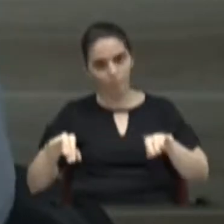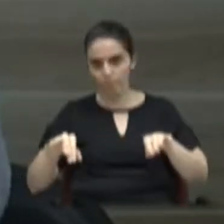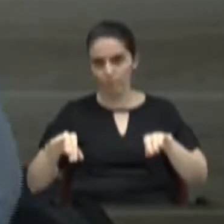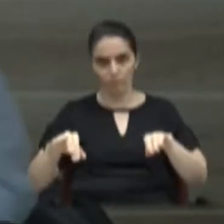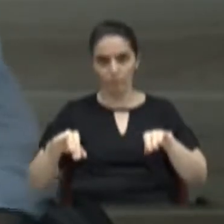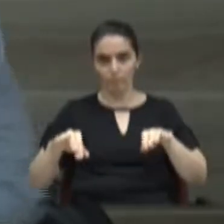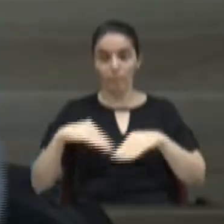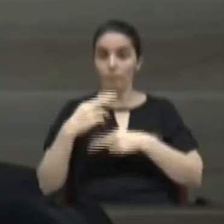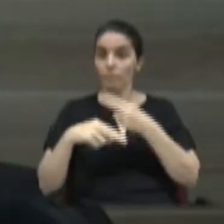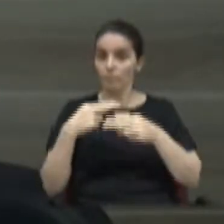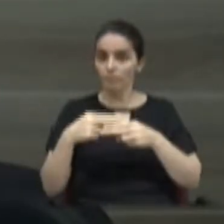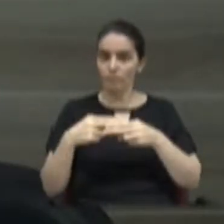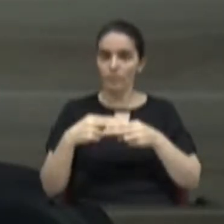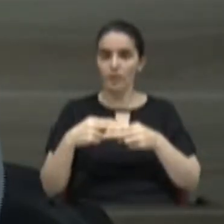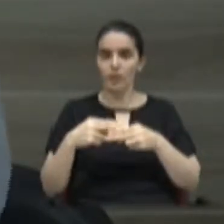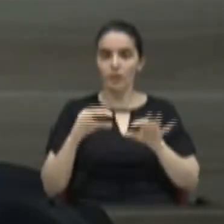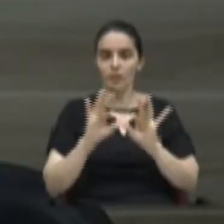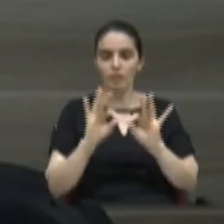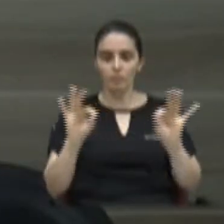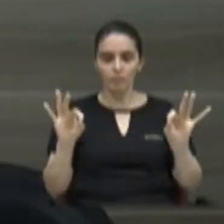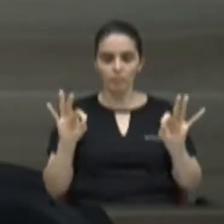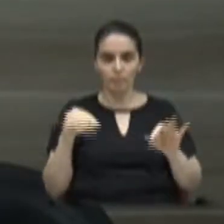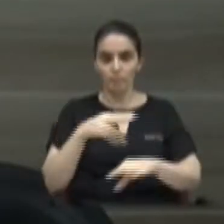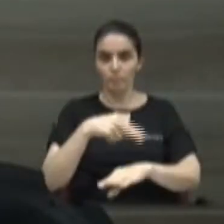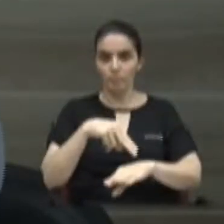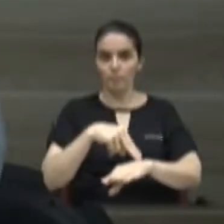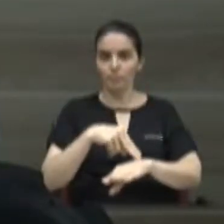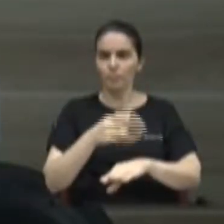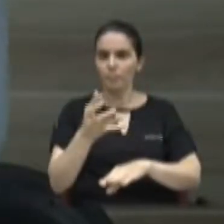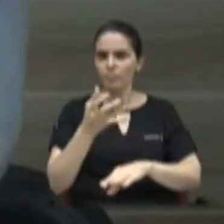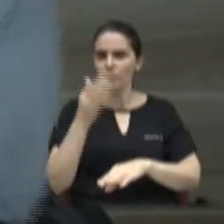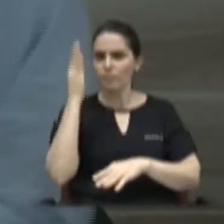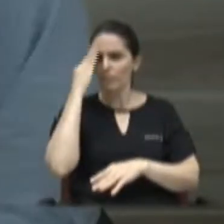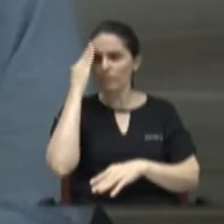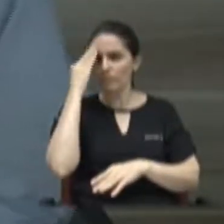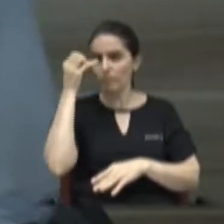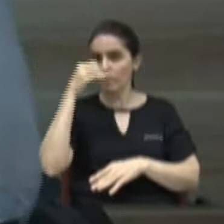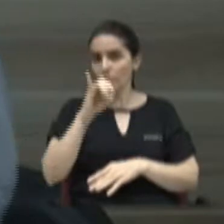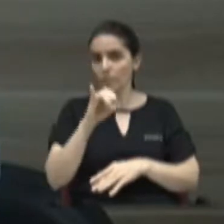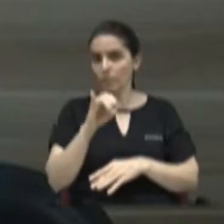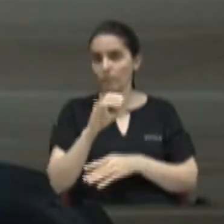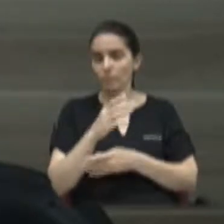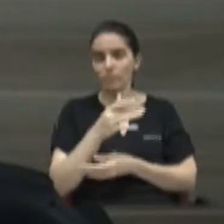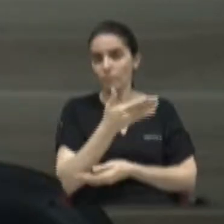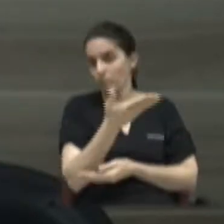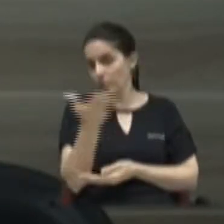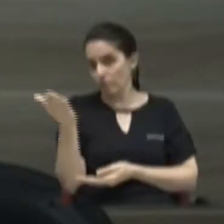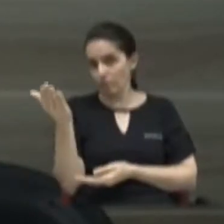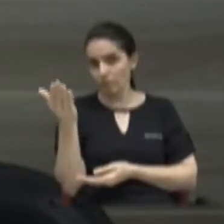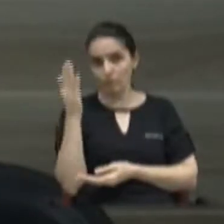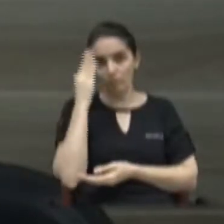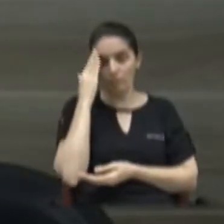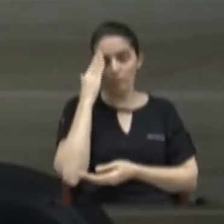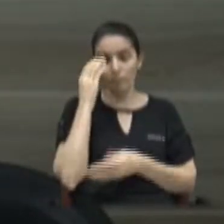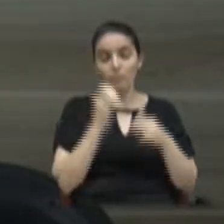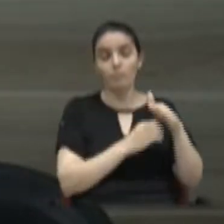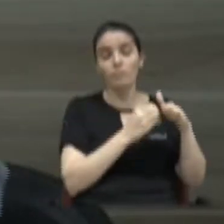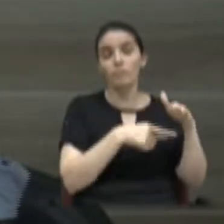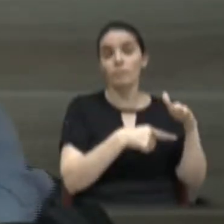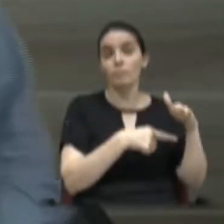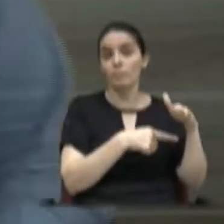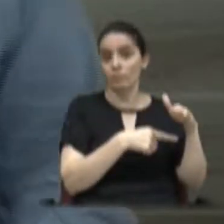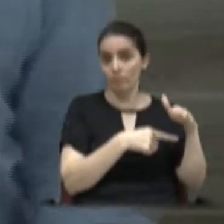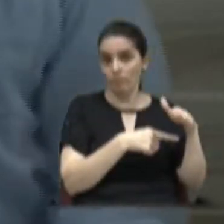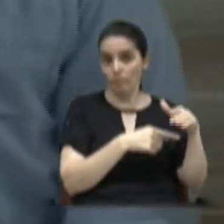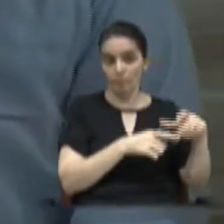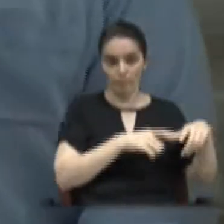quando se fala aqui de Simples Nacional, eu queria saber se alguém aqui sabe, por exemplo, quanto paga uma empresa de grande porte